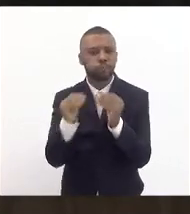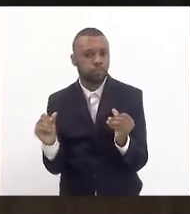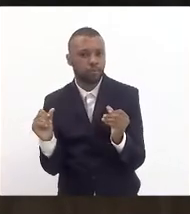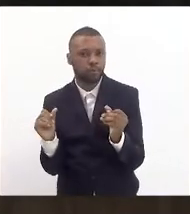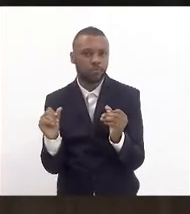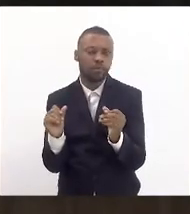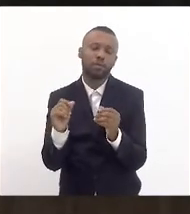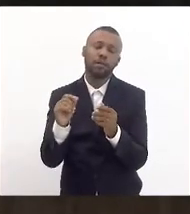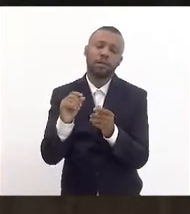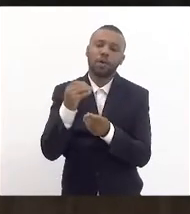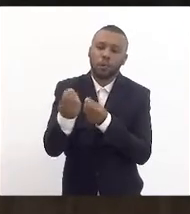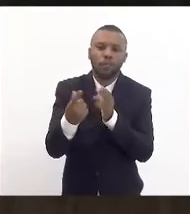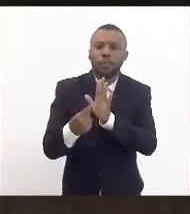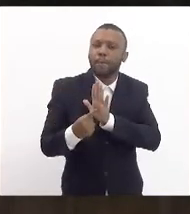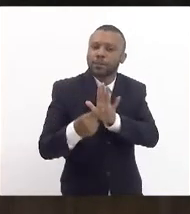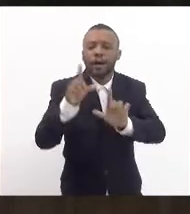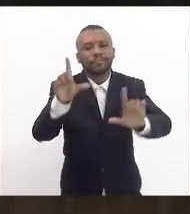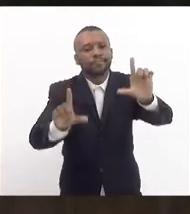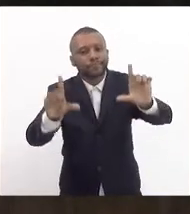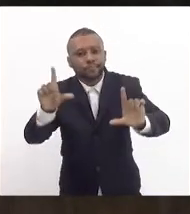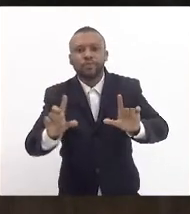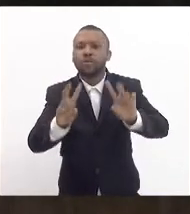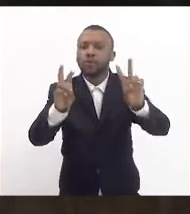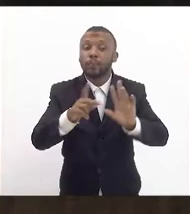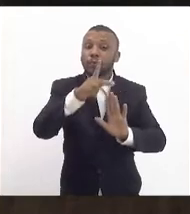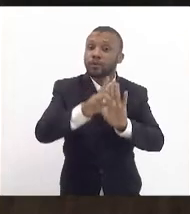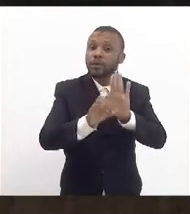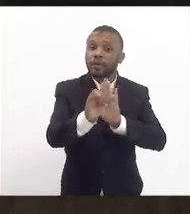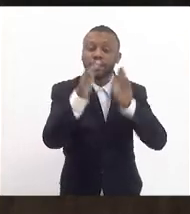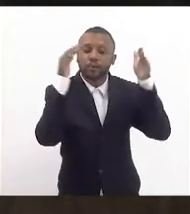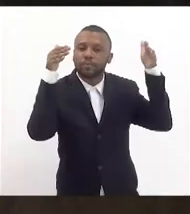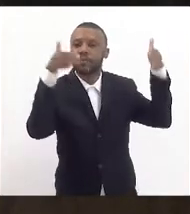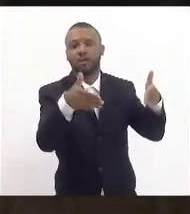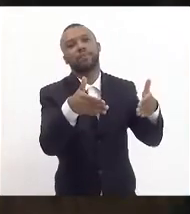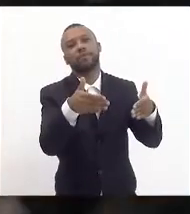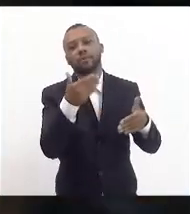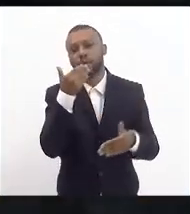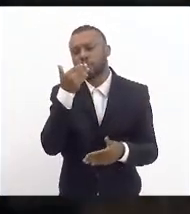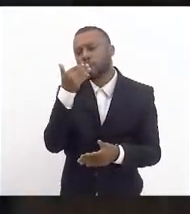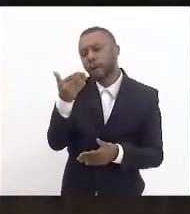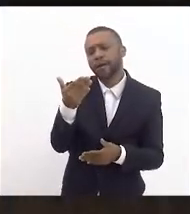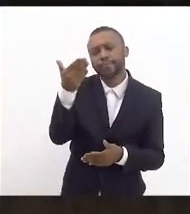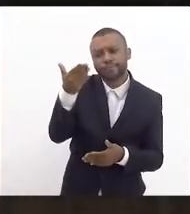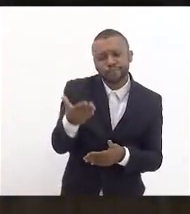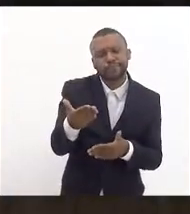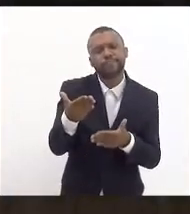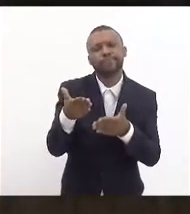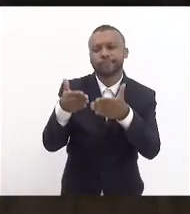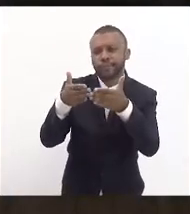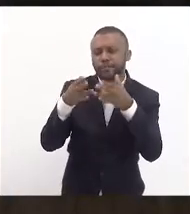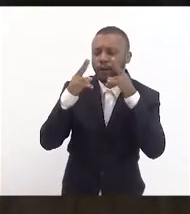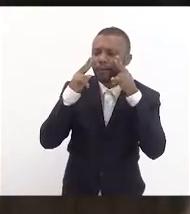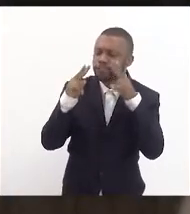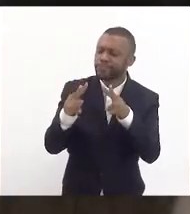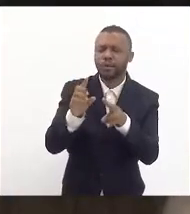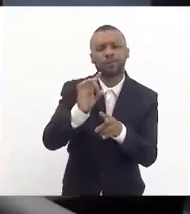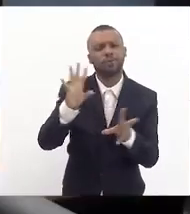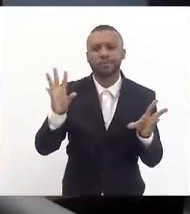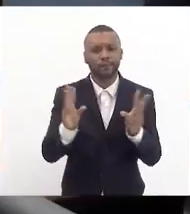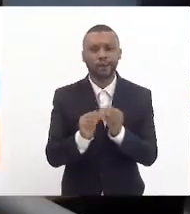essa matéria do RJ1 falando desse projeto de lei, então eu peço para Vossa Excelência levar em consideração. Só